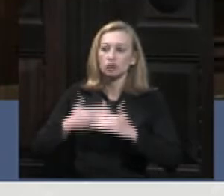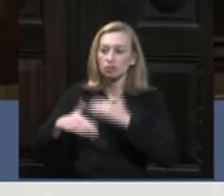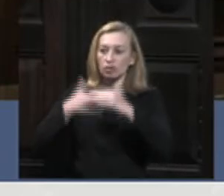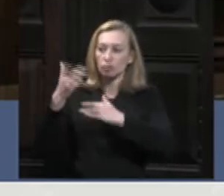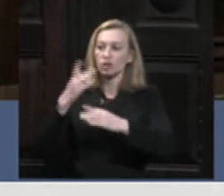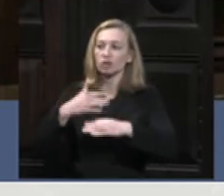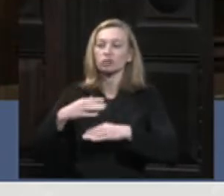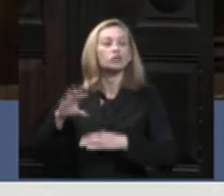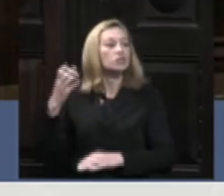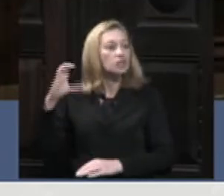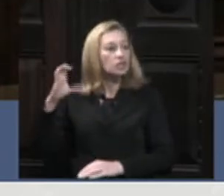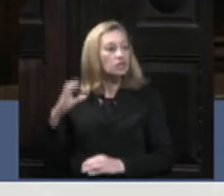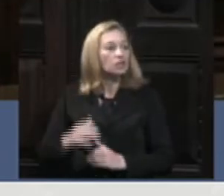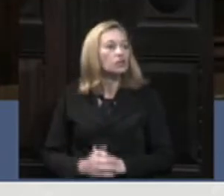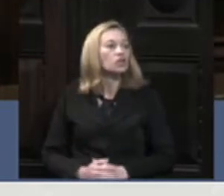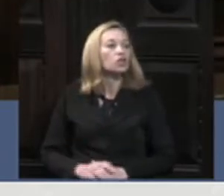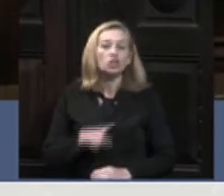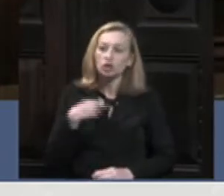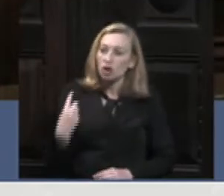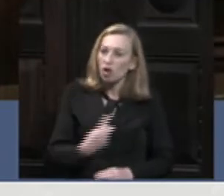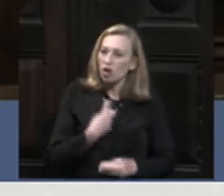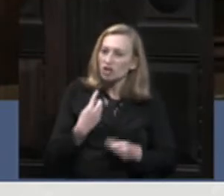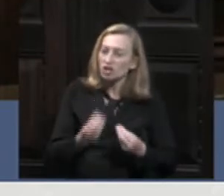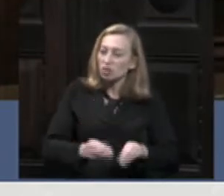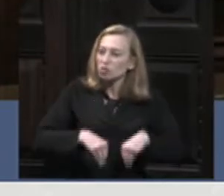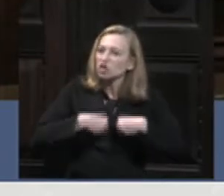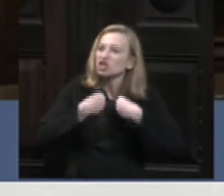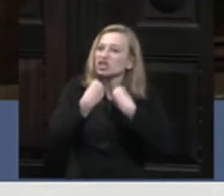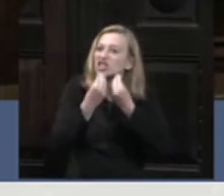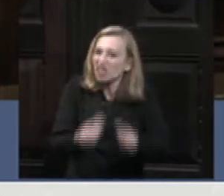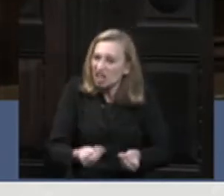brasileiro. Nós estamos entregando